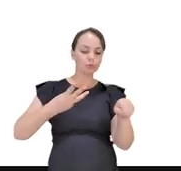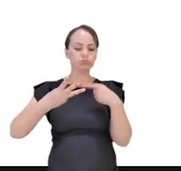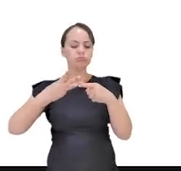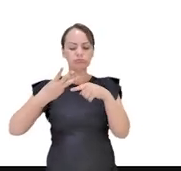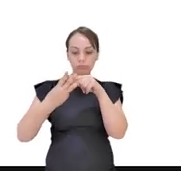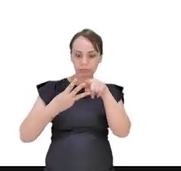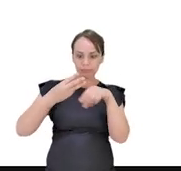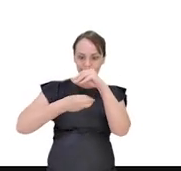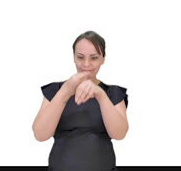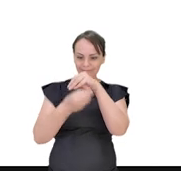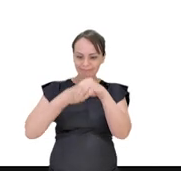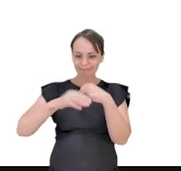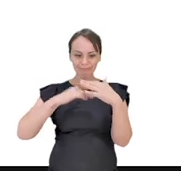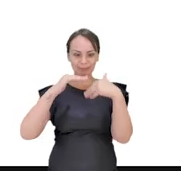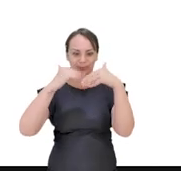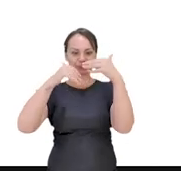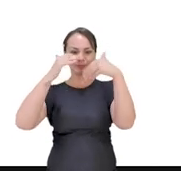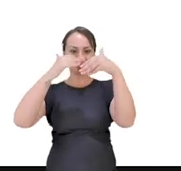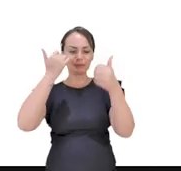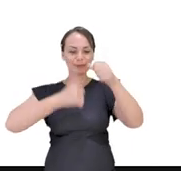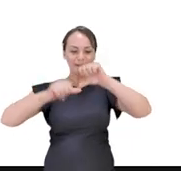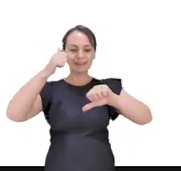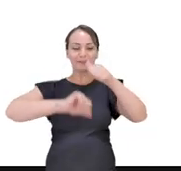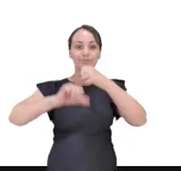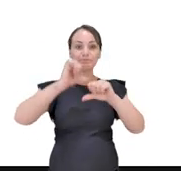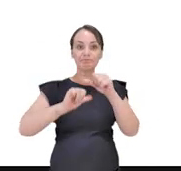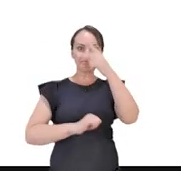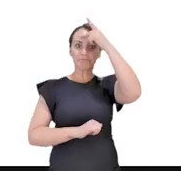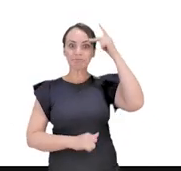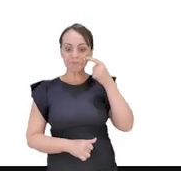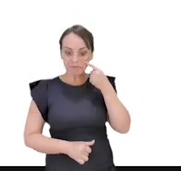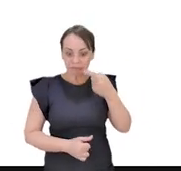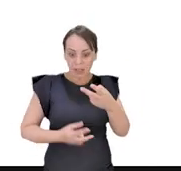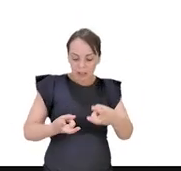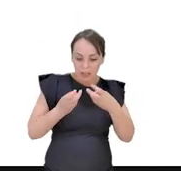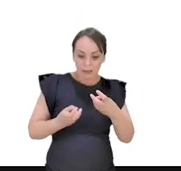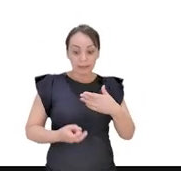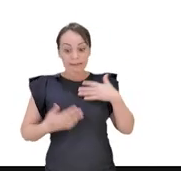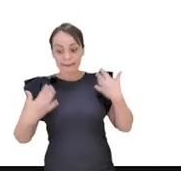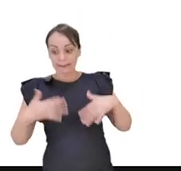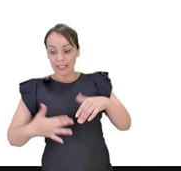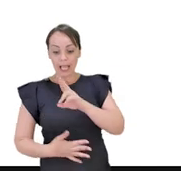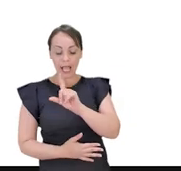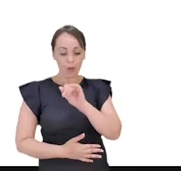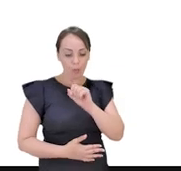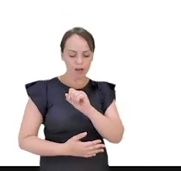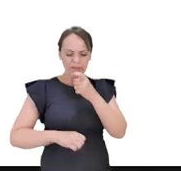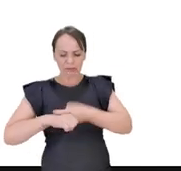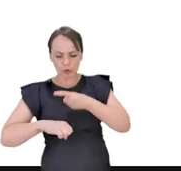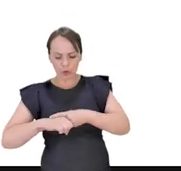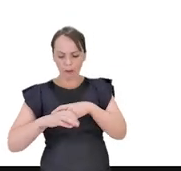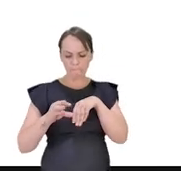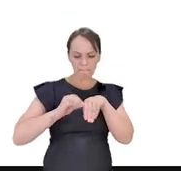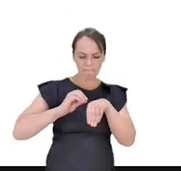vai despertando aquele desenvolvimento científico. E daí o cara vai observando. Poxa, coloquei muita água boricada, ficou mais duro, ficou